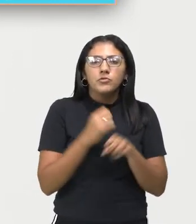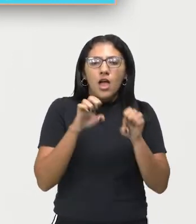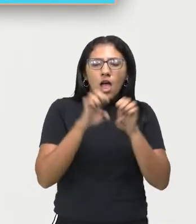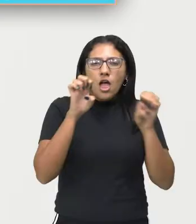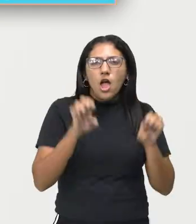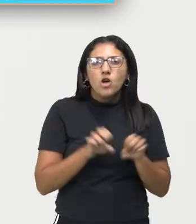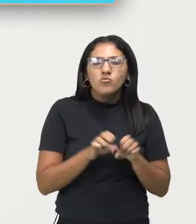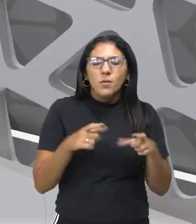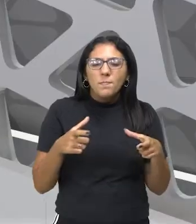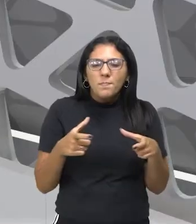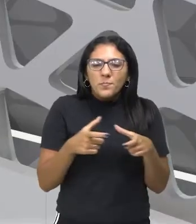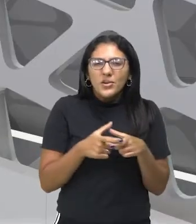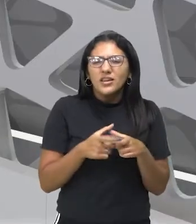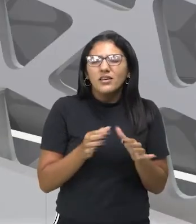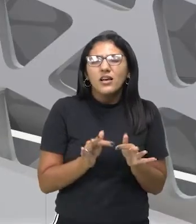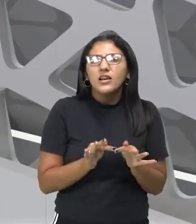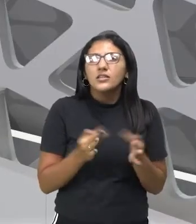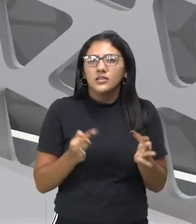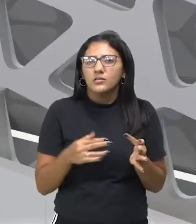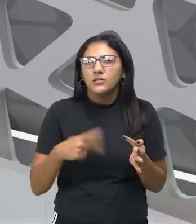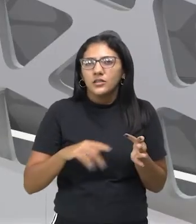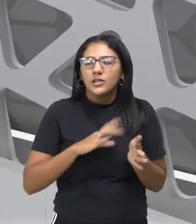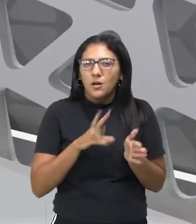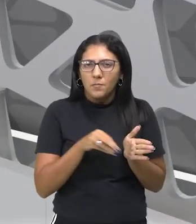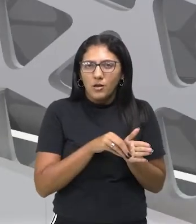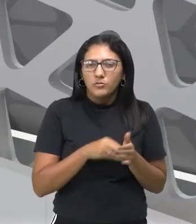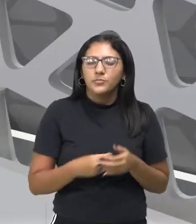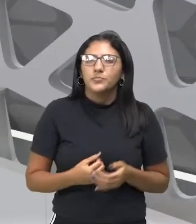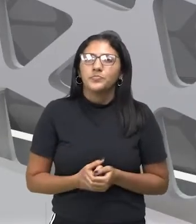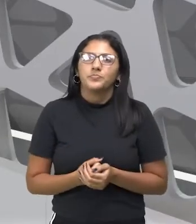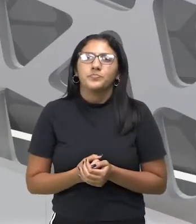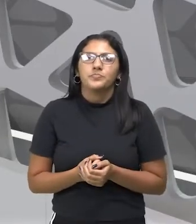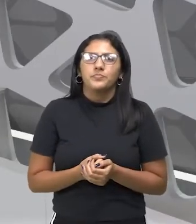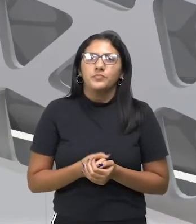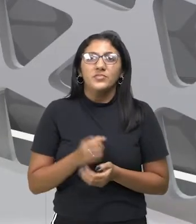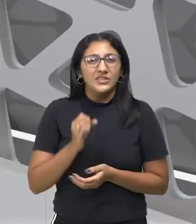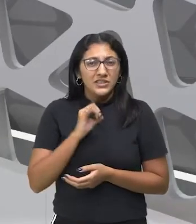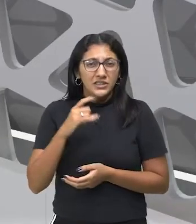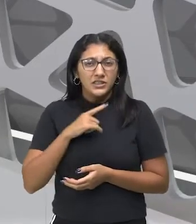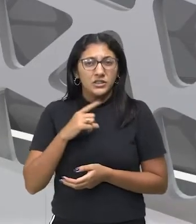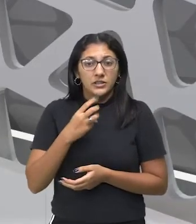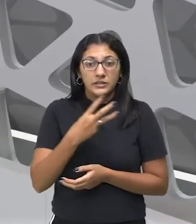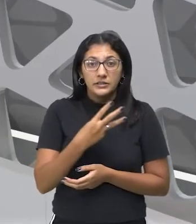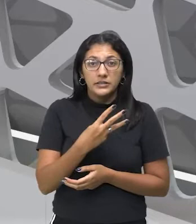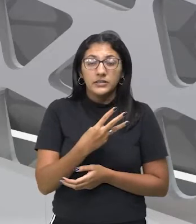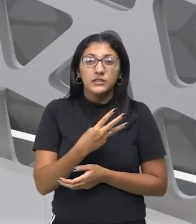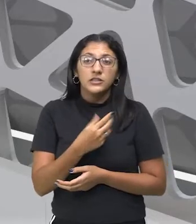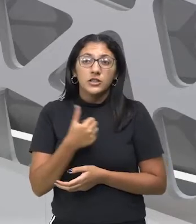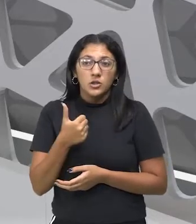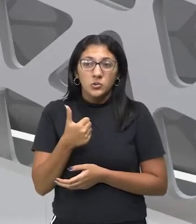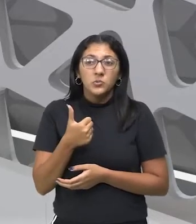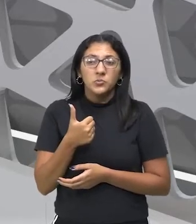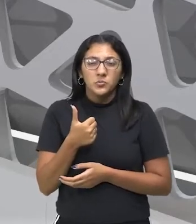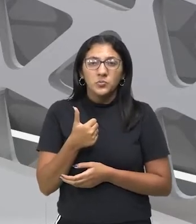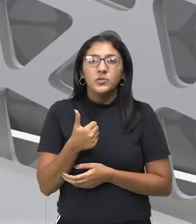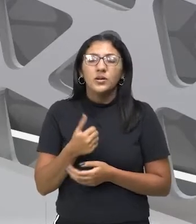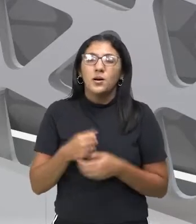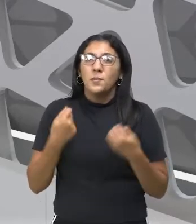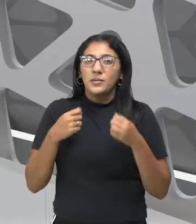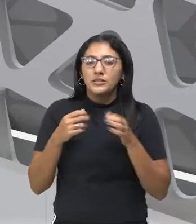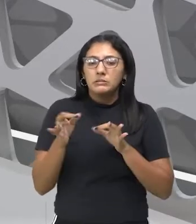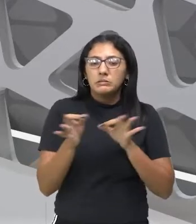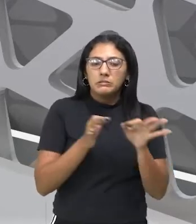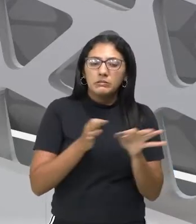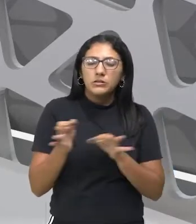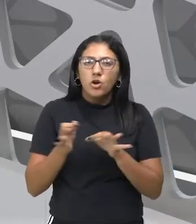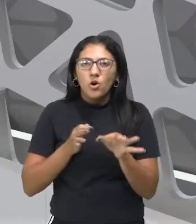vai ter dentro da região da Amazônia. Então, se tem já 31 em operação, no entanto, se existe um